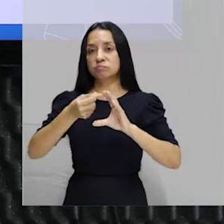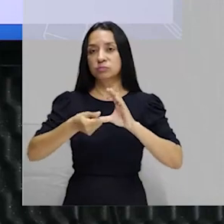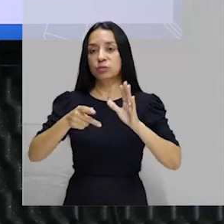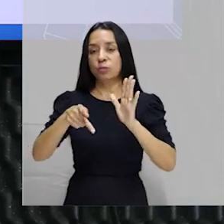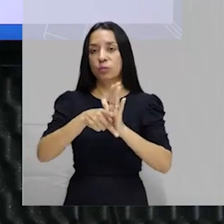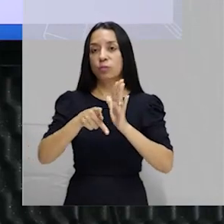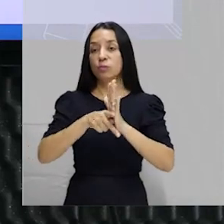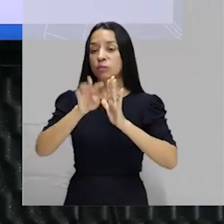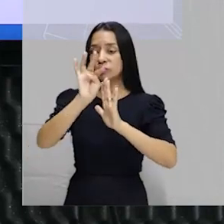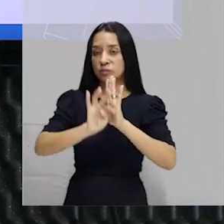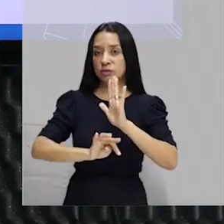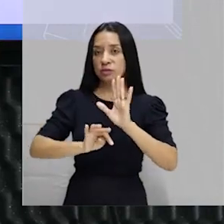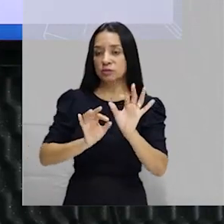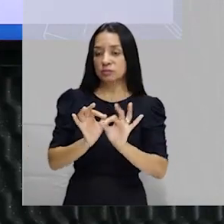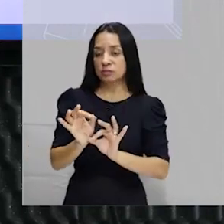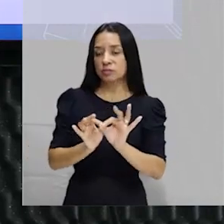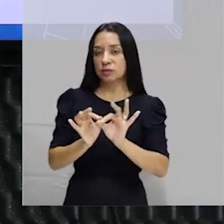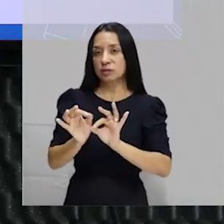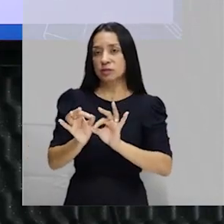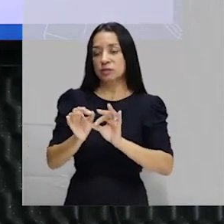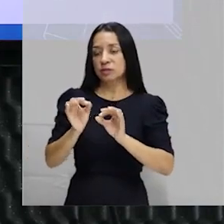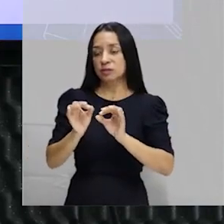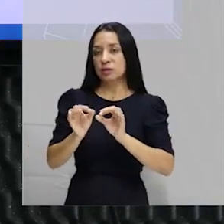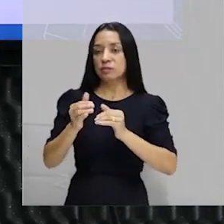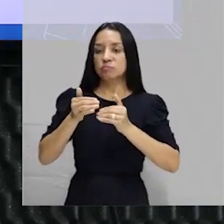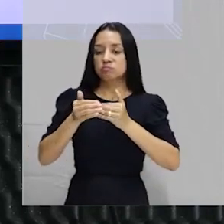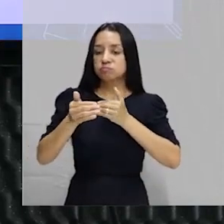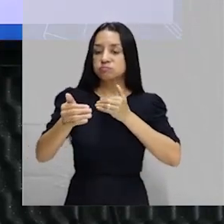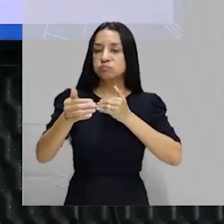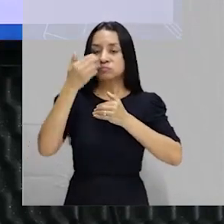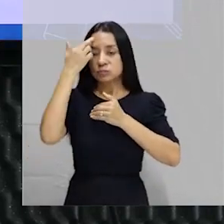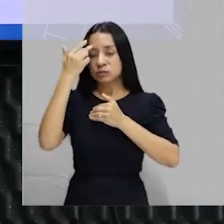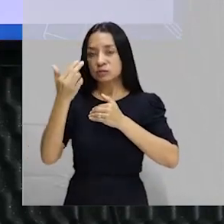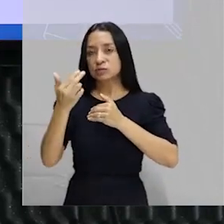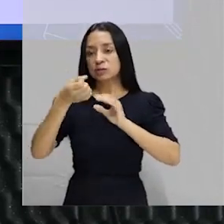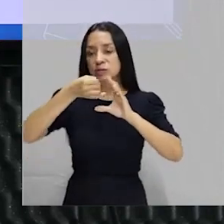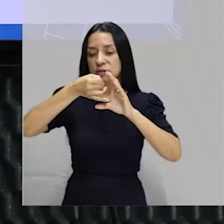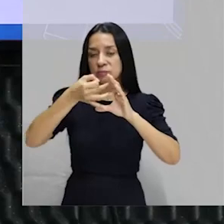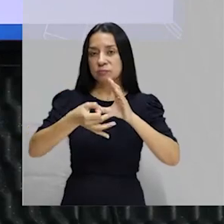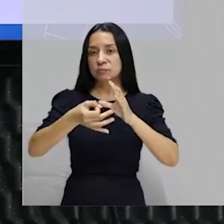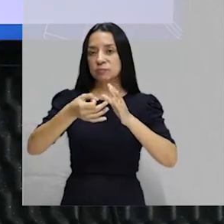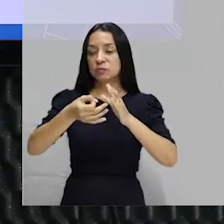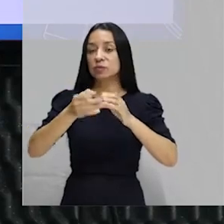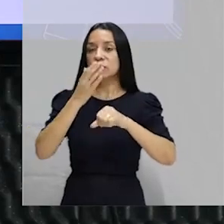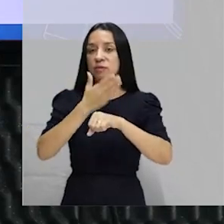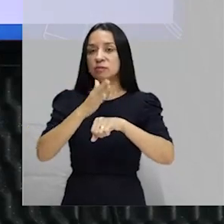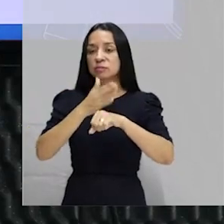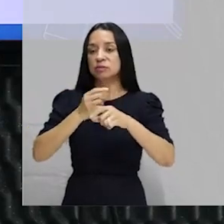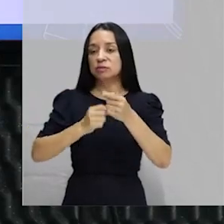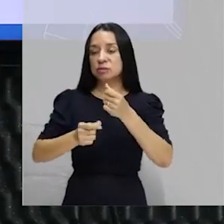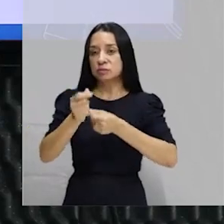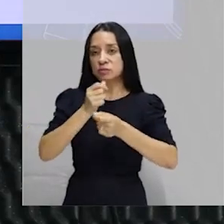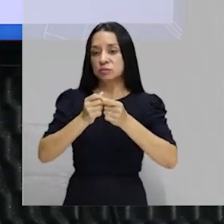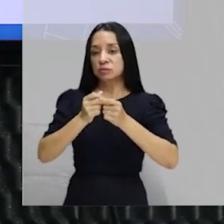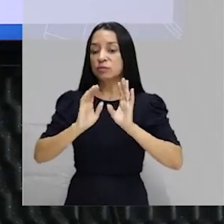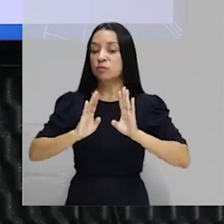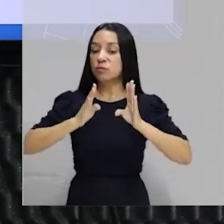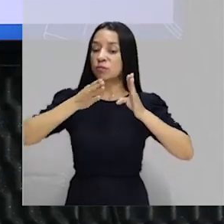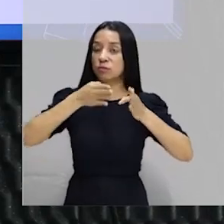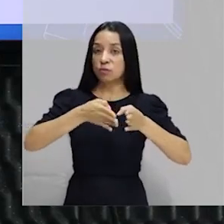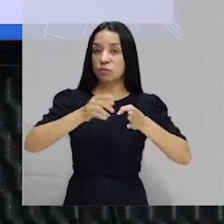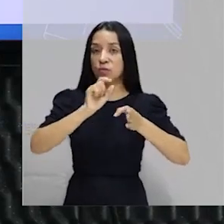seu desenvolvimento quais são as fases do sistema capitalista? Muito bem, galera. Vamos só relembrar, tá, dos sistemas econômicos. Nós vamos ter três